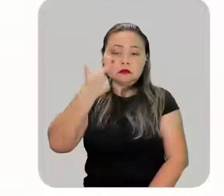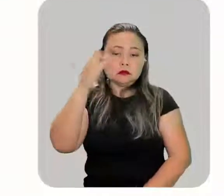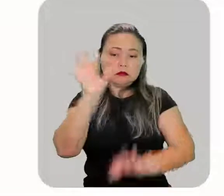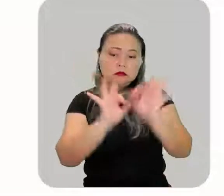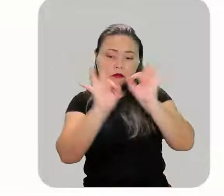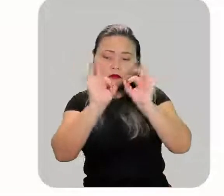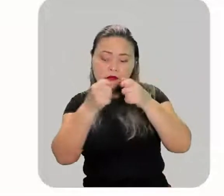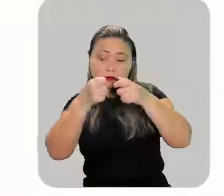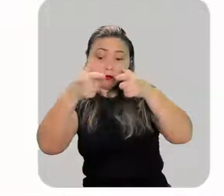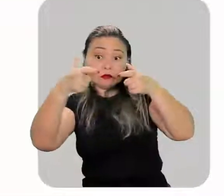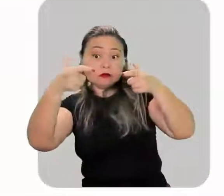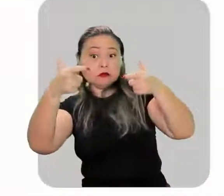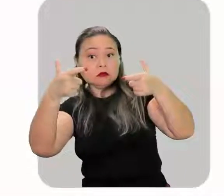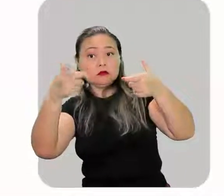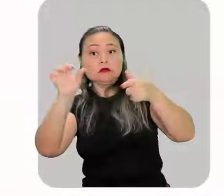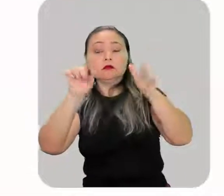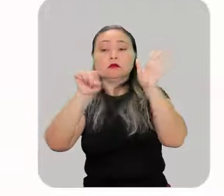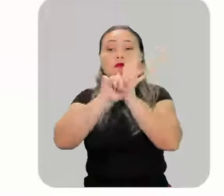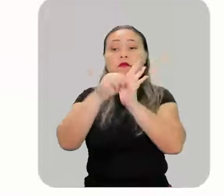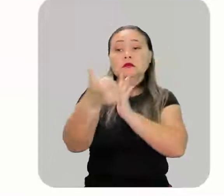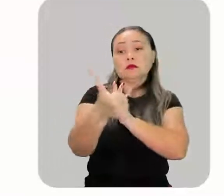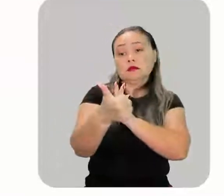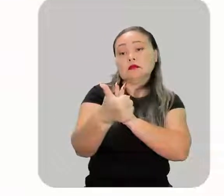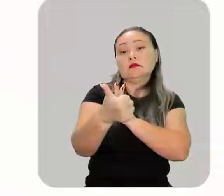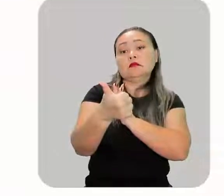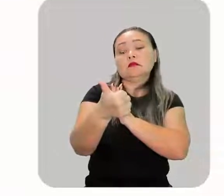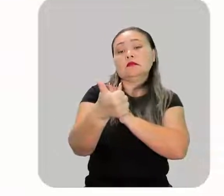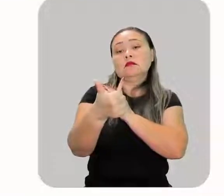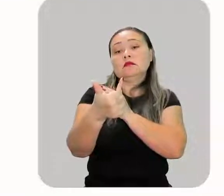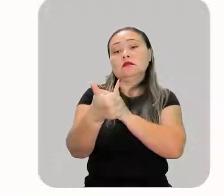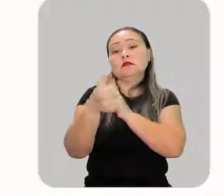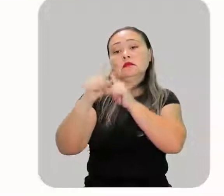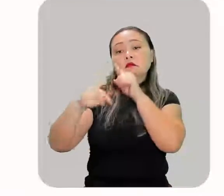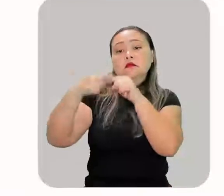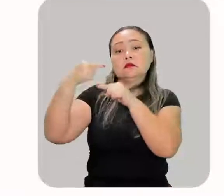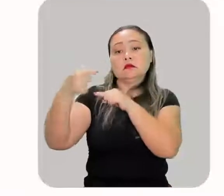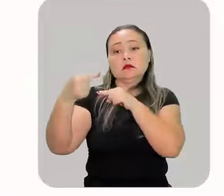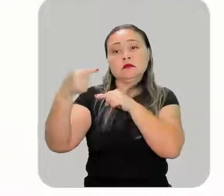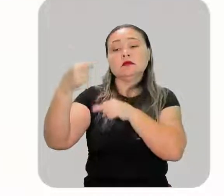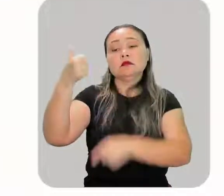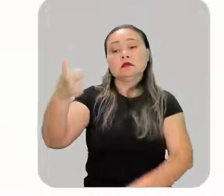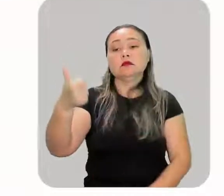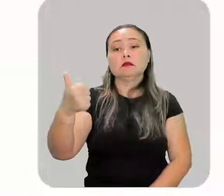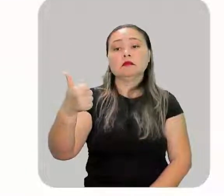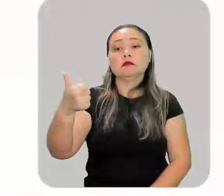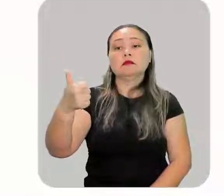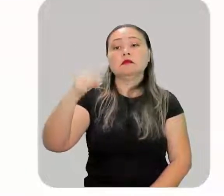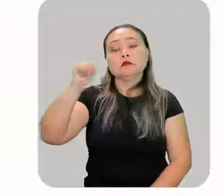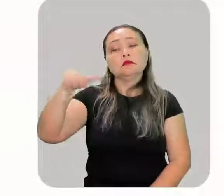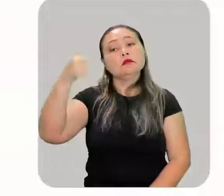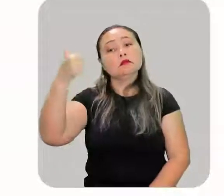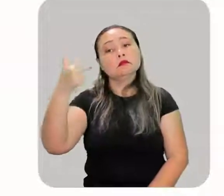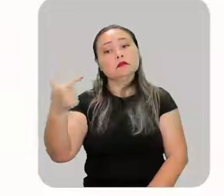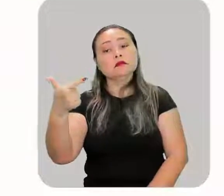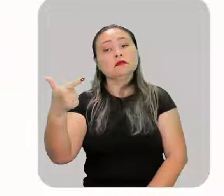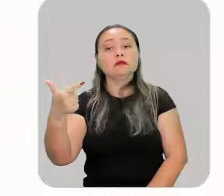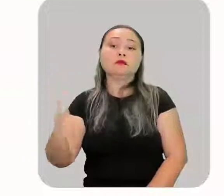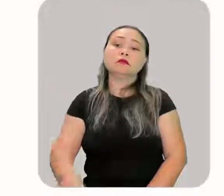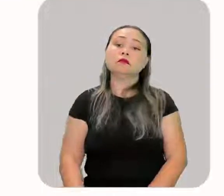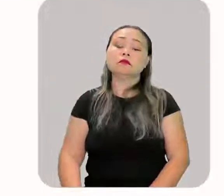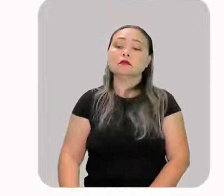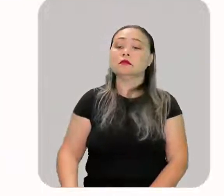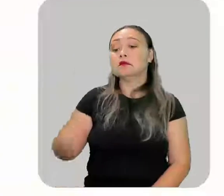ordem crescente? Crescente. Uma raiz é menos 1, a outra é o 1 e a outra é 2. O